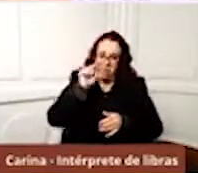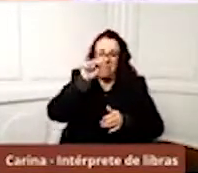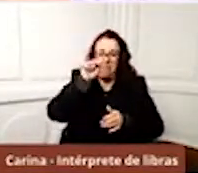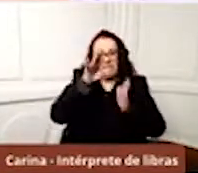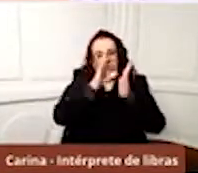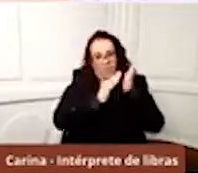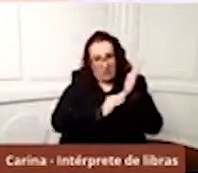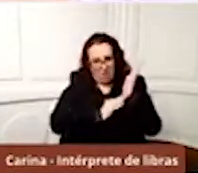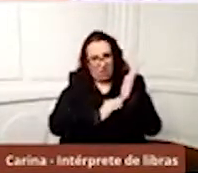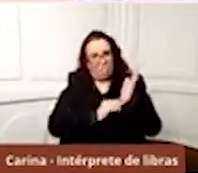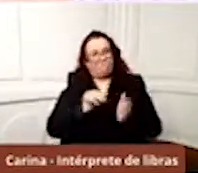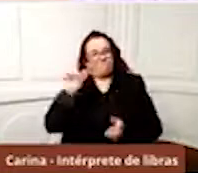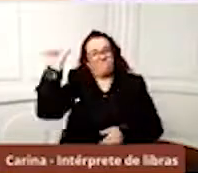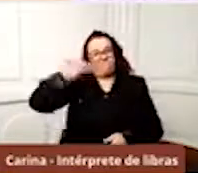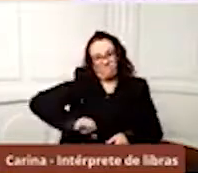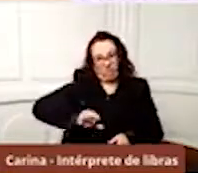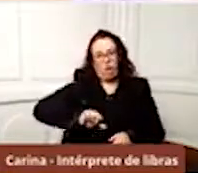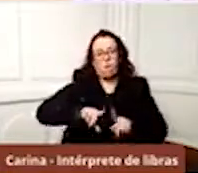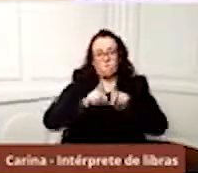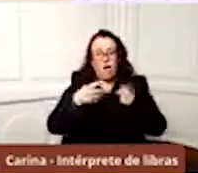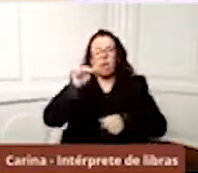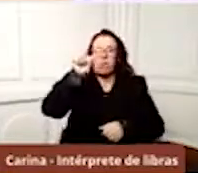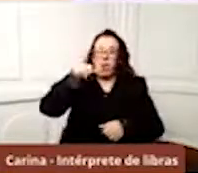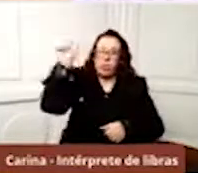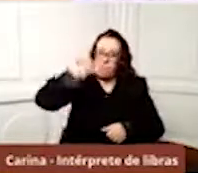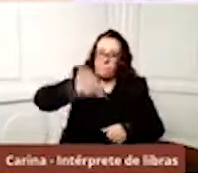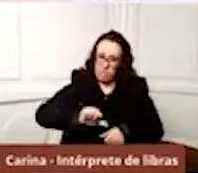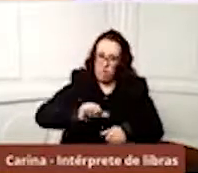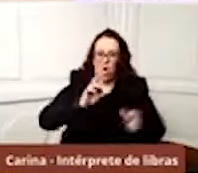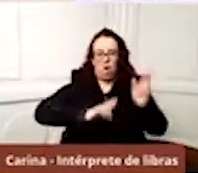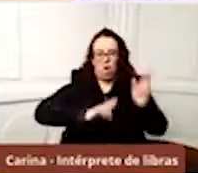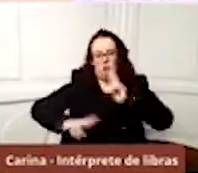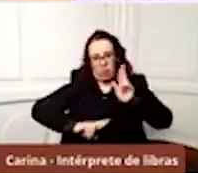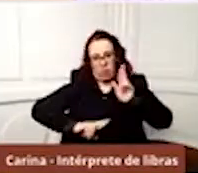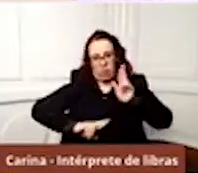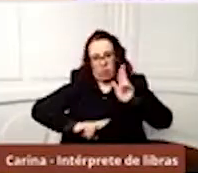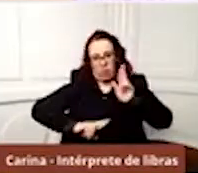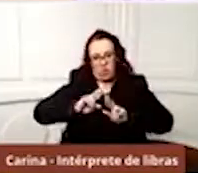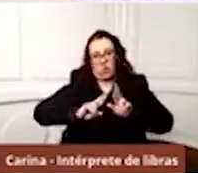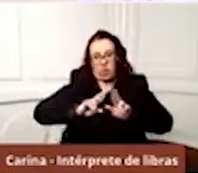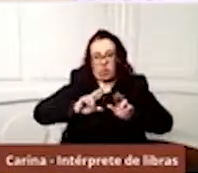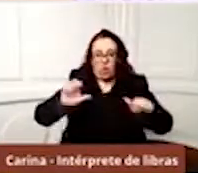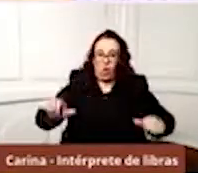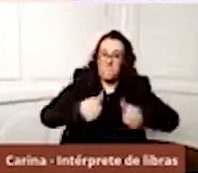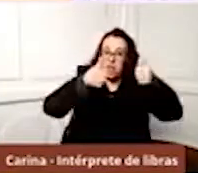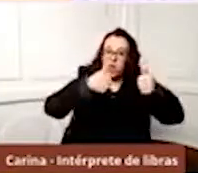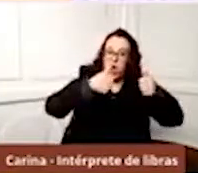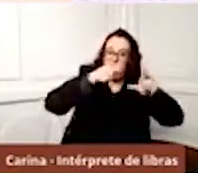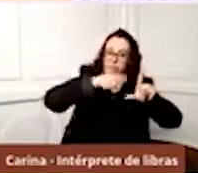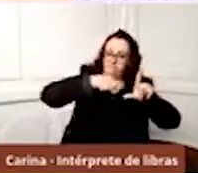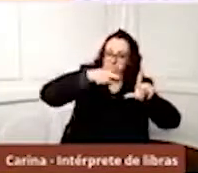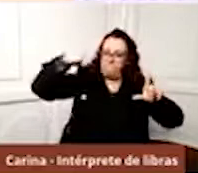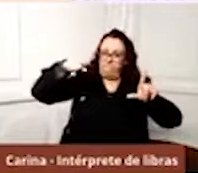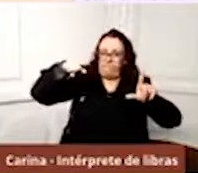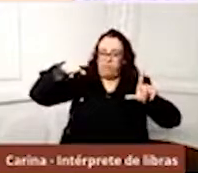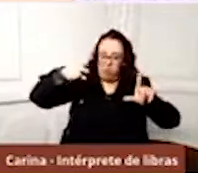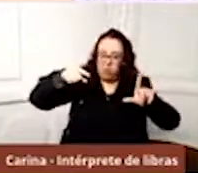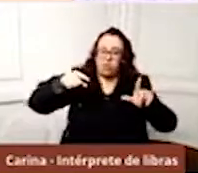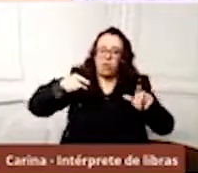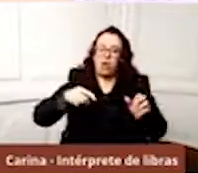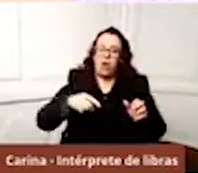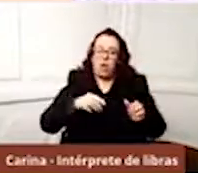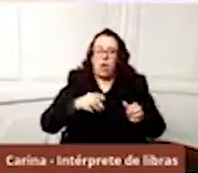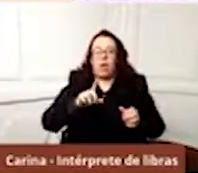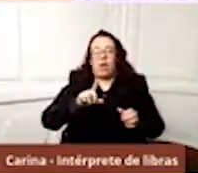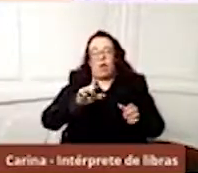essa piora ela está relacionada com a melhora nas estatísticas, né? Então, a